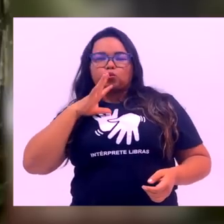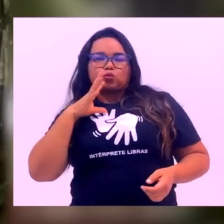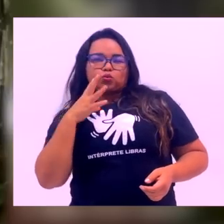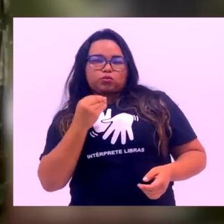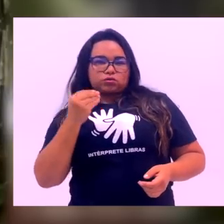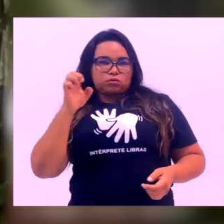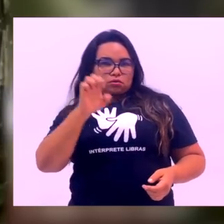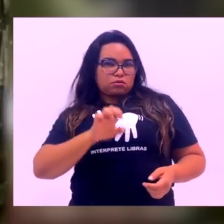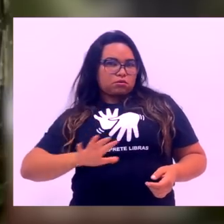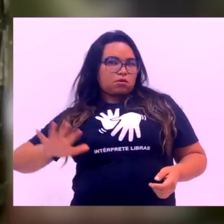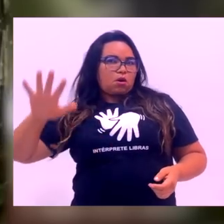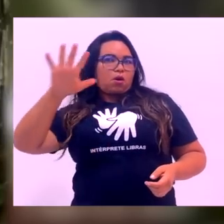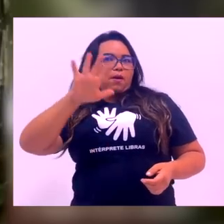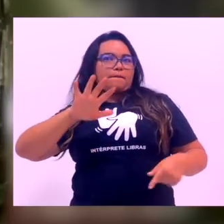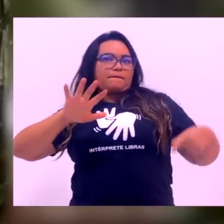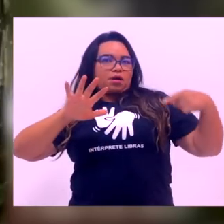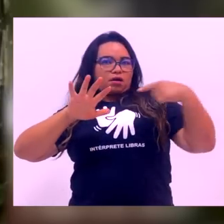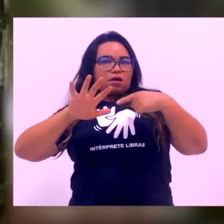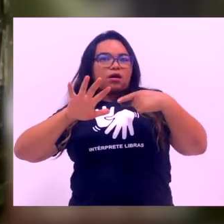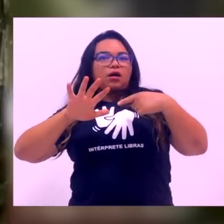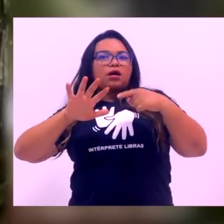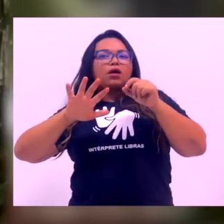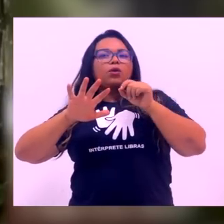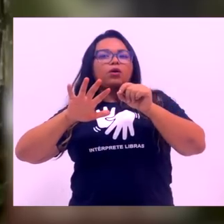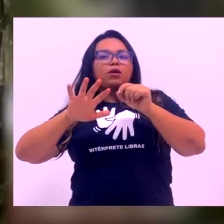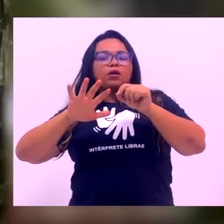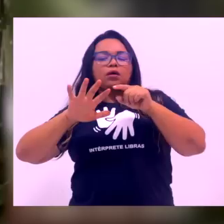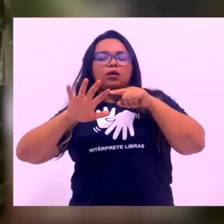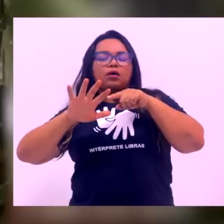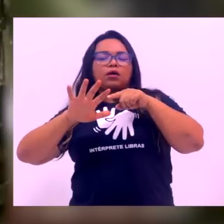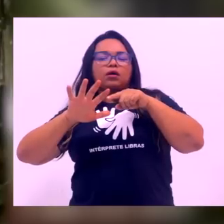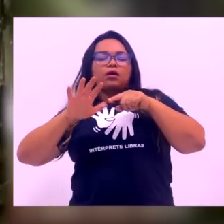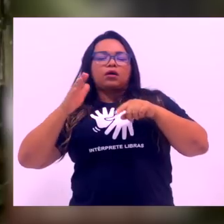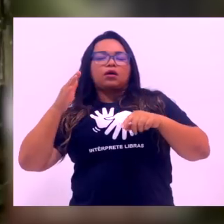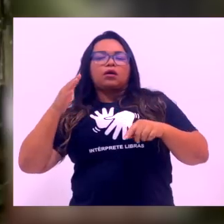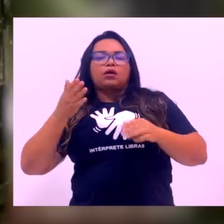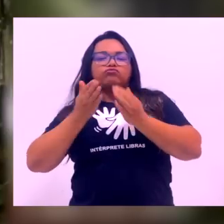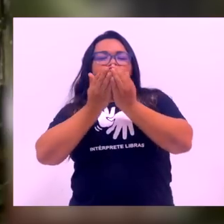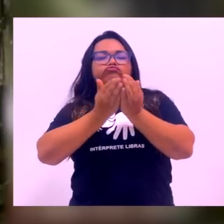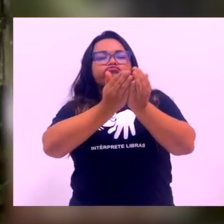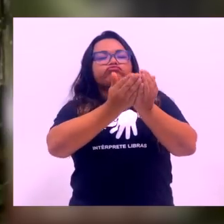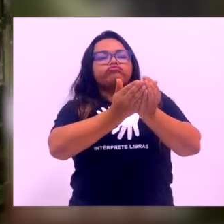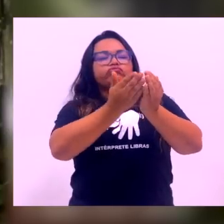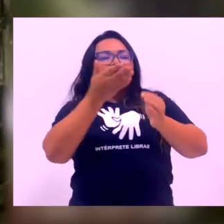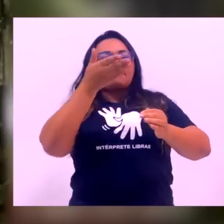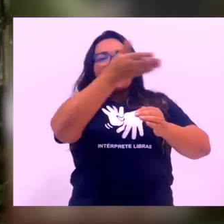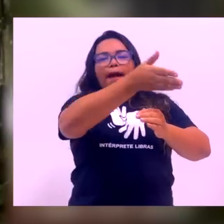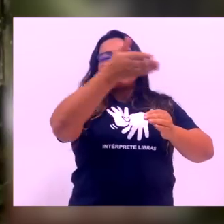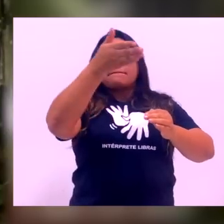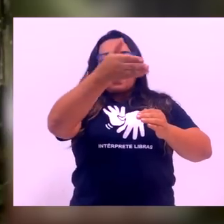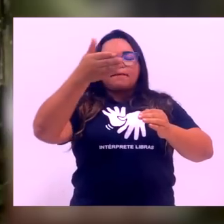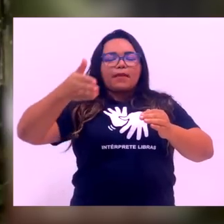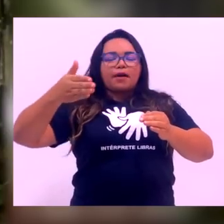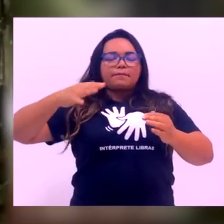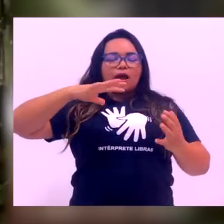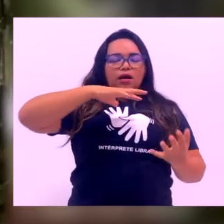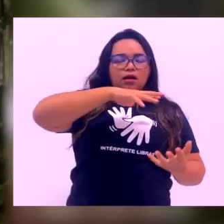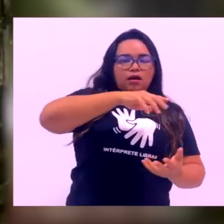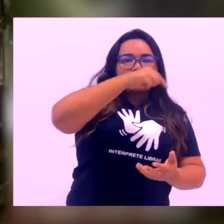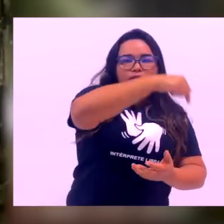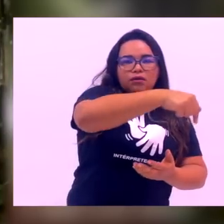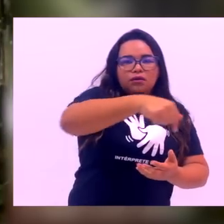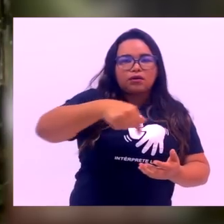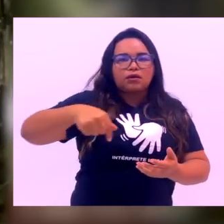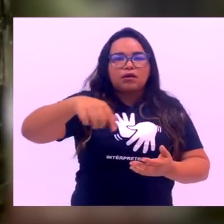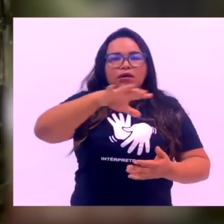Foram o conhecimento europeu e a sabedoria europeia que foram transportados para o mundo inteiro. Foram os